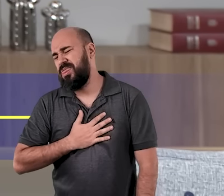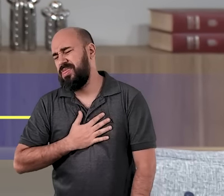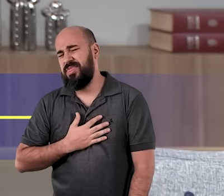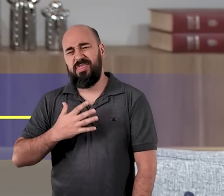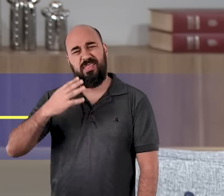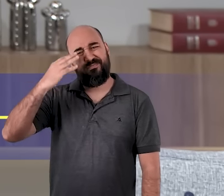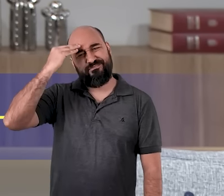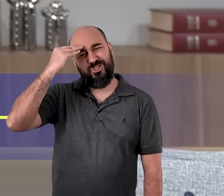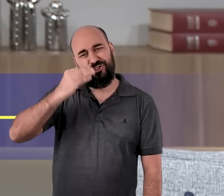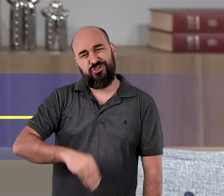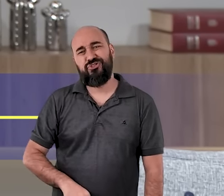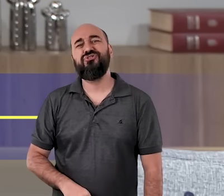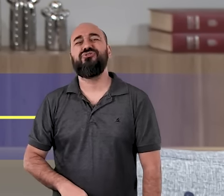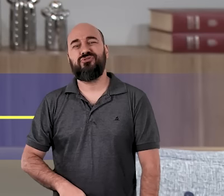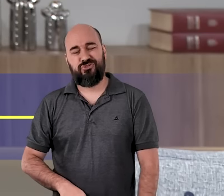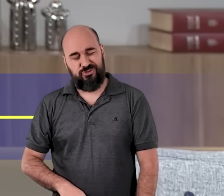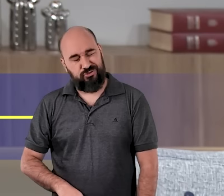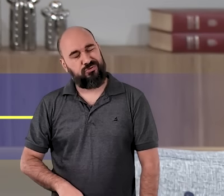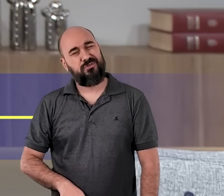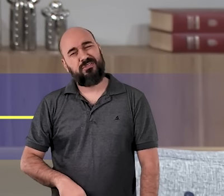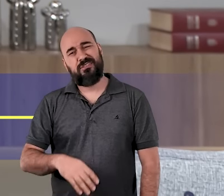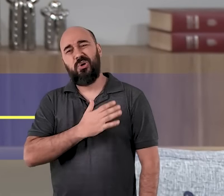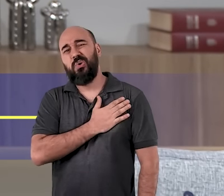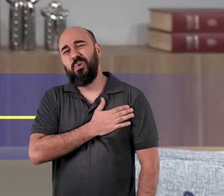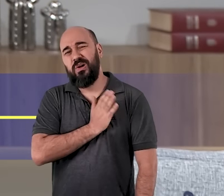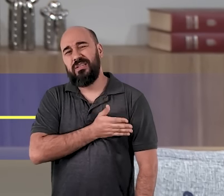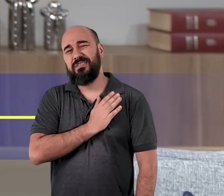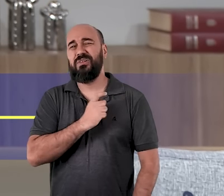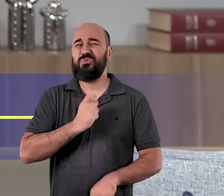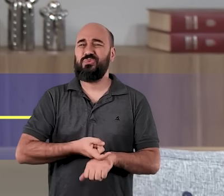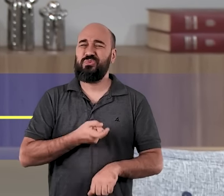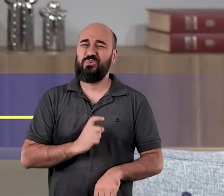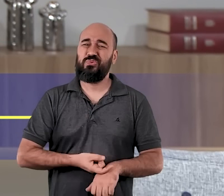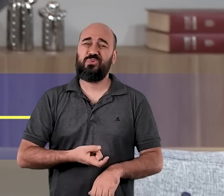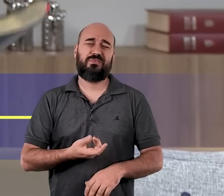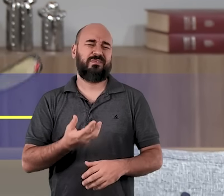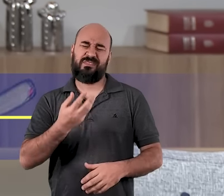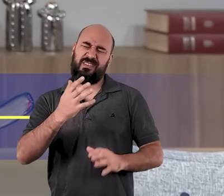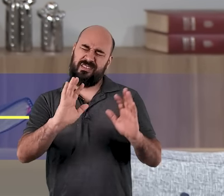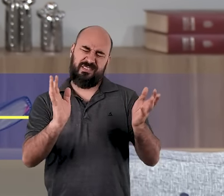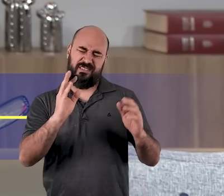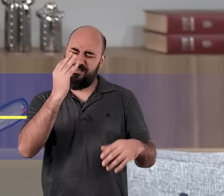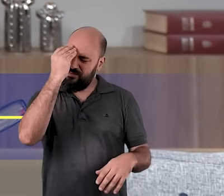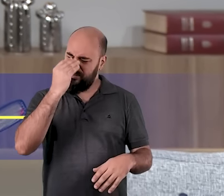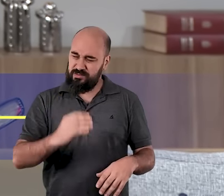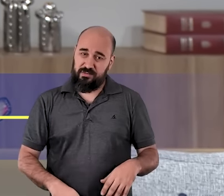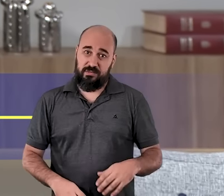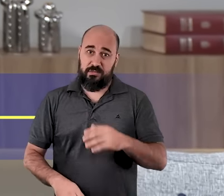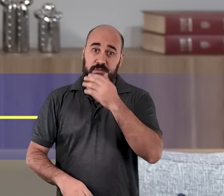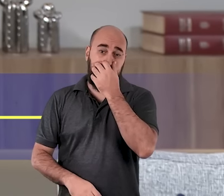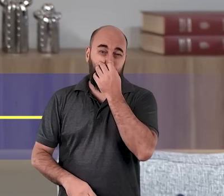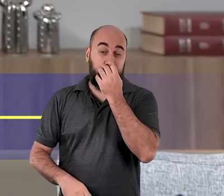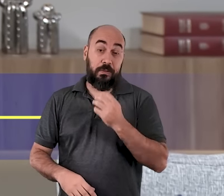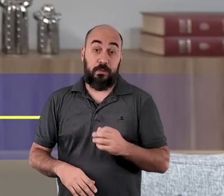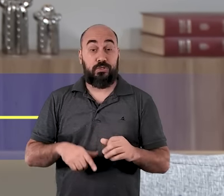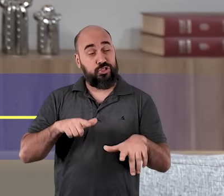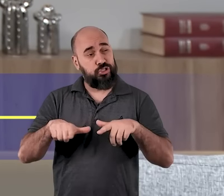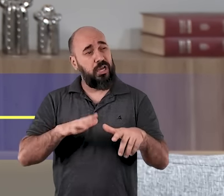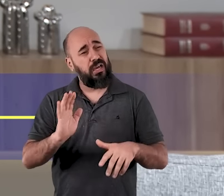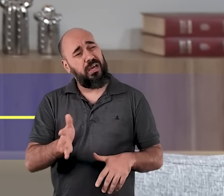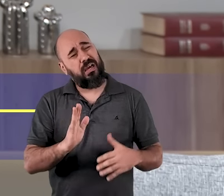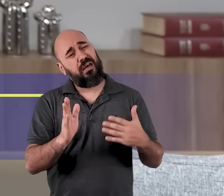à mensagem, eles endureceram o coração. E a despeito de terem trabalhado na arca, quando a porta